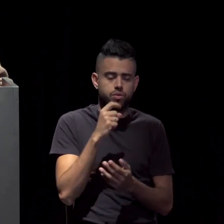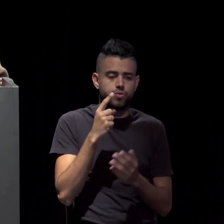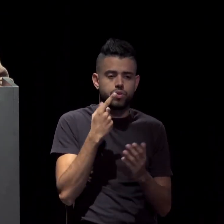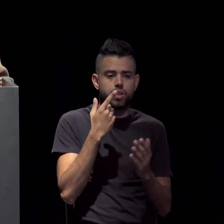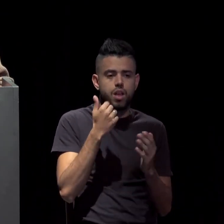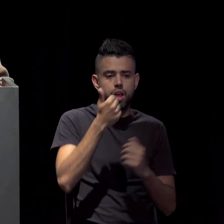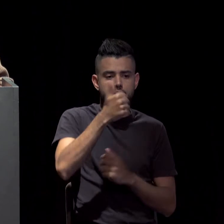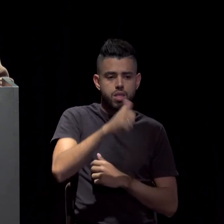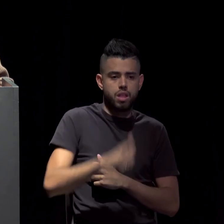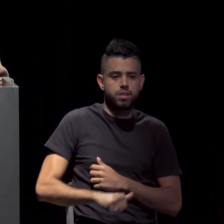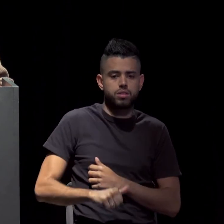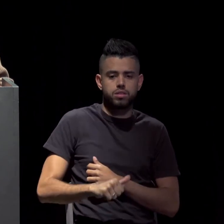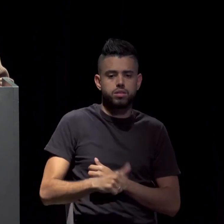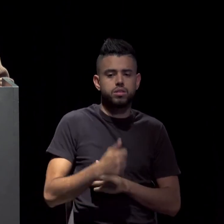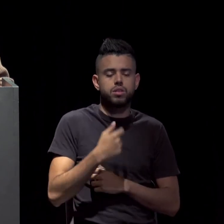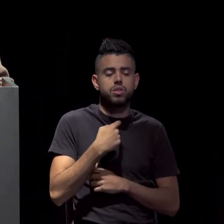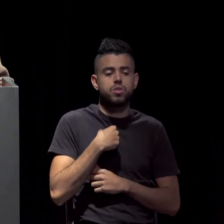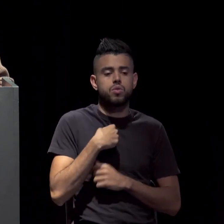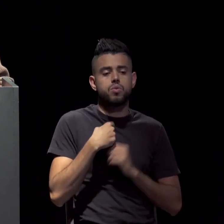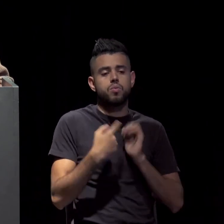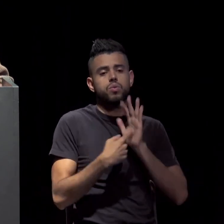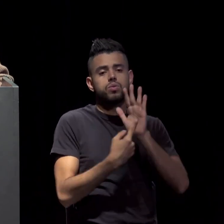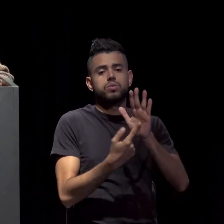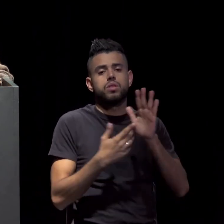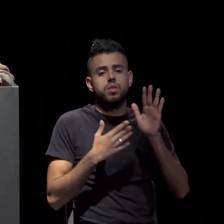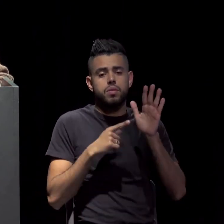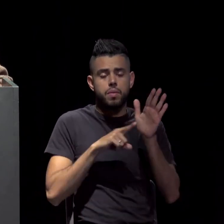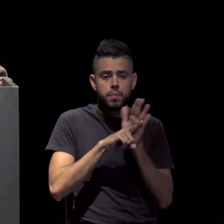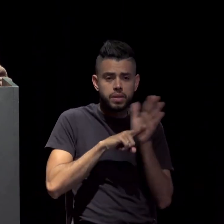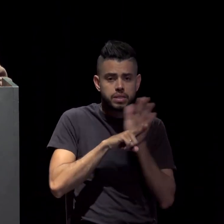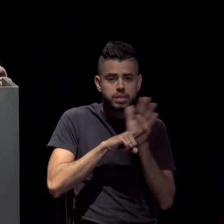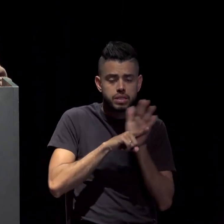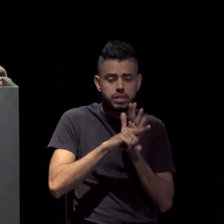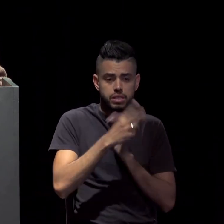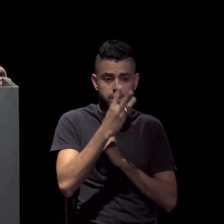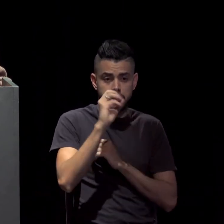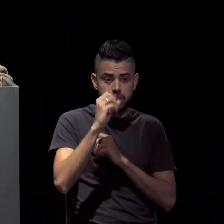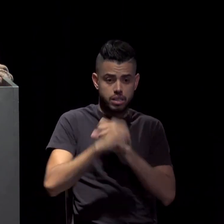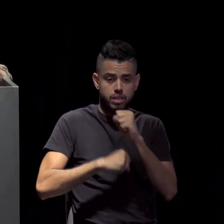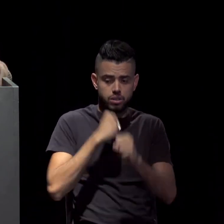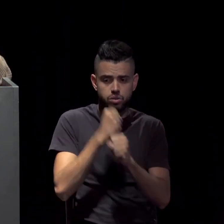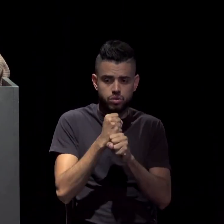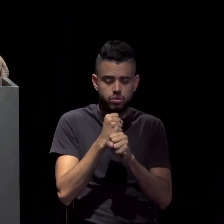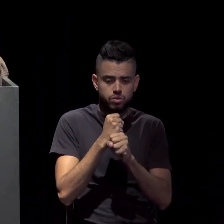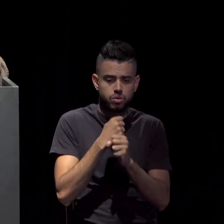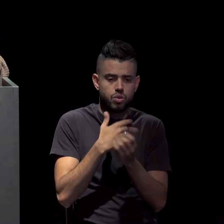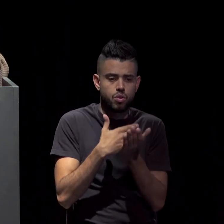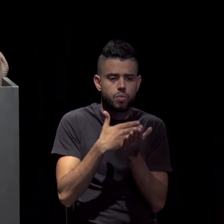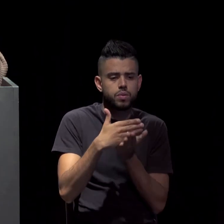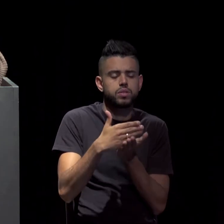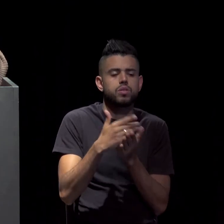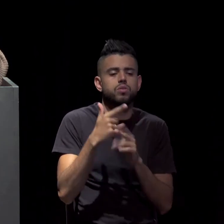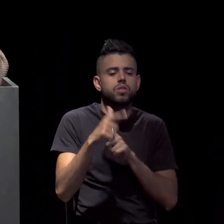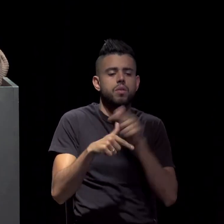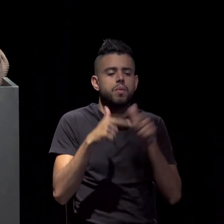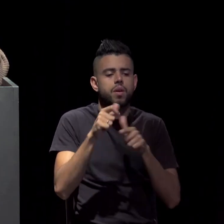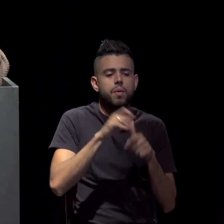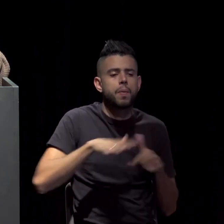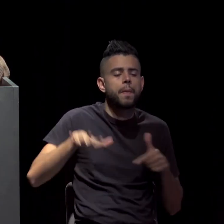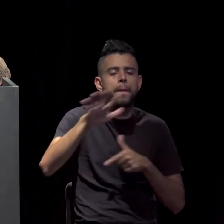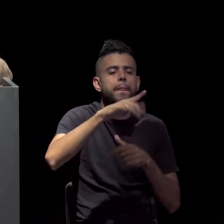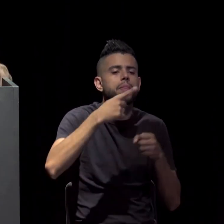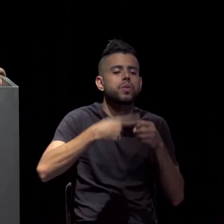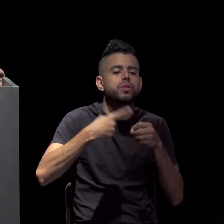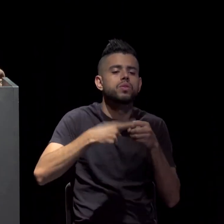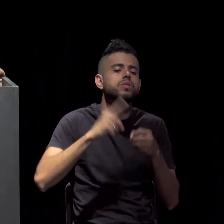Congado, eu situo o que tem sido a minha pesquisa ao longo dessas 3 décadas. Eu iniciei o trabalho de campo no interior de Minas